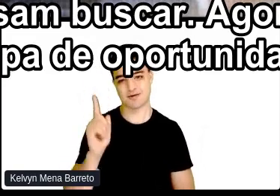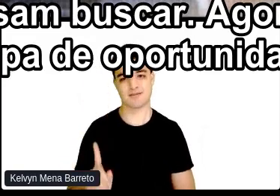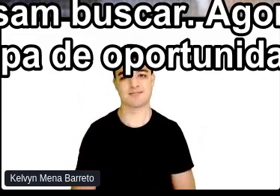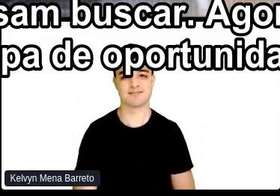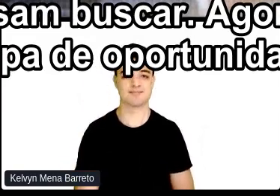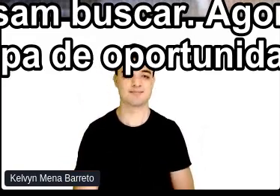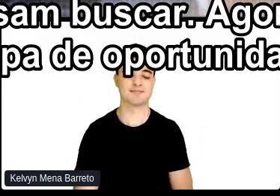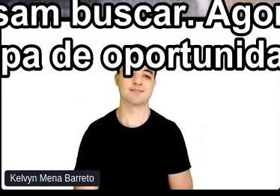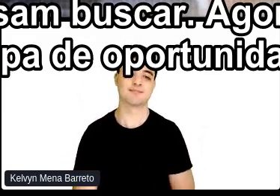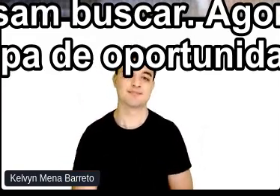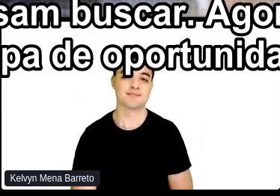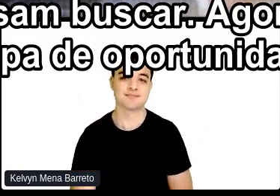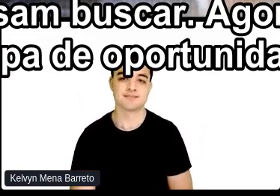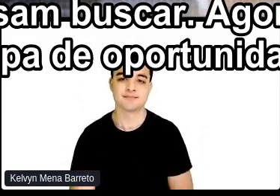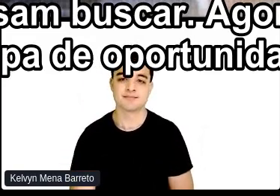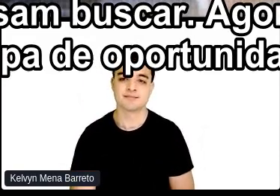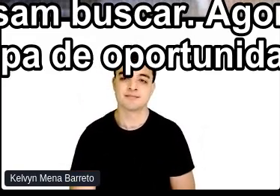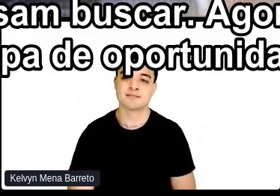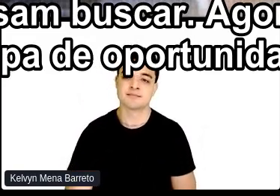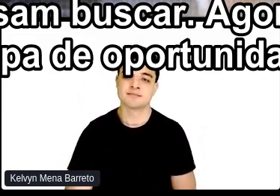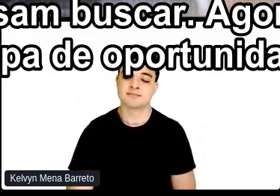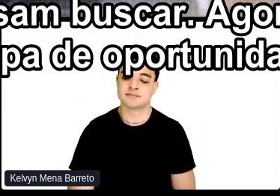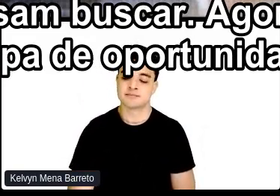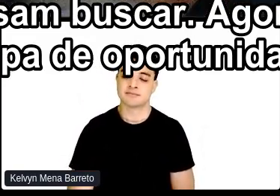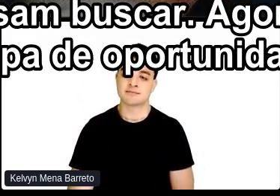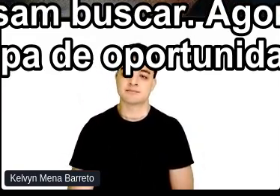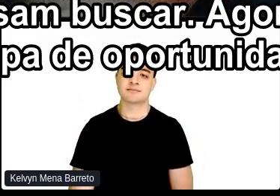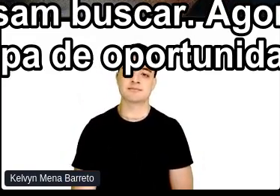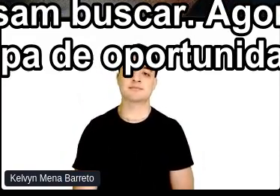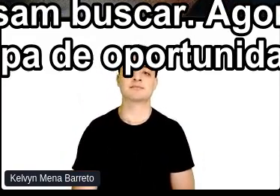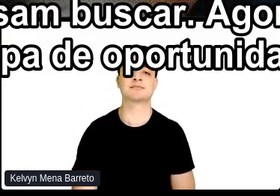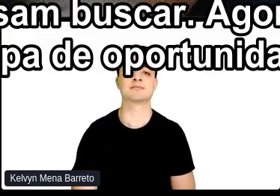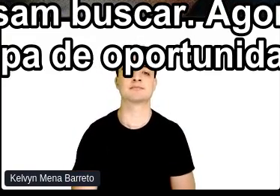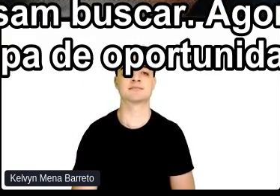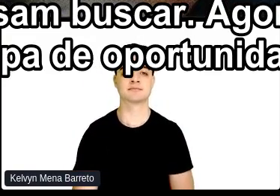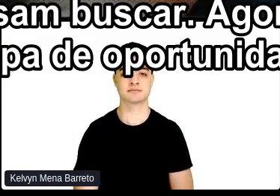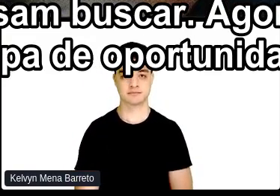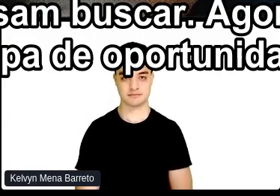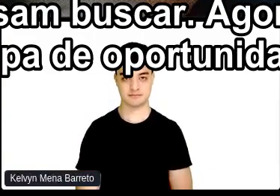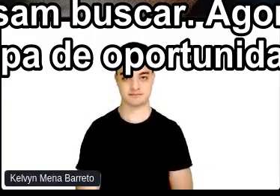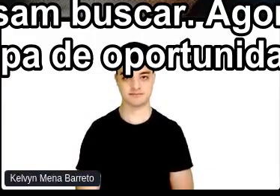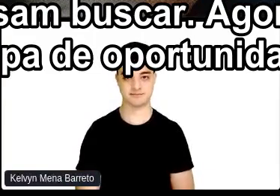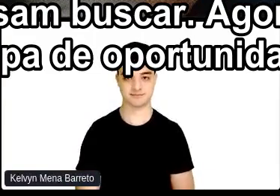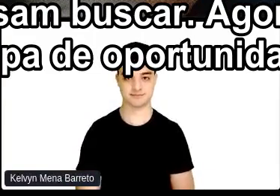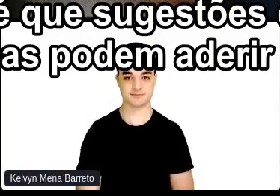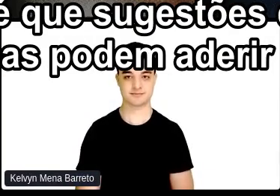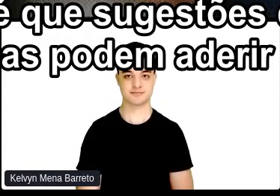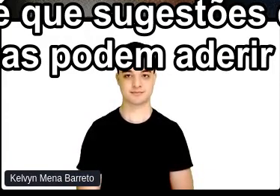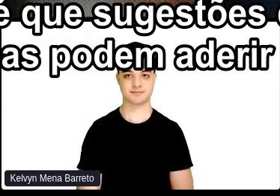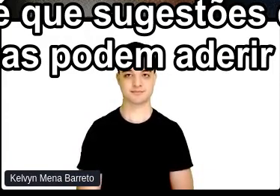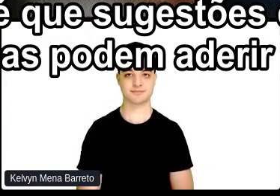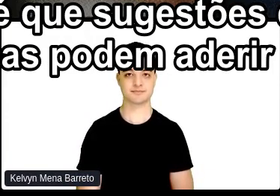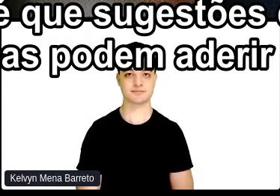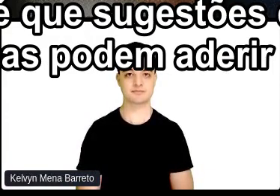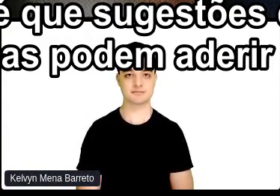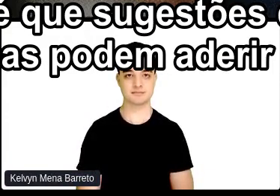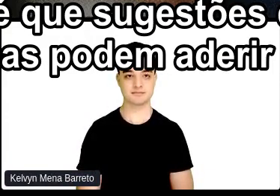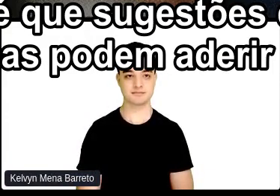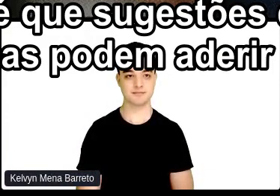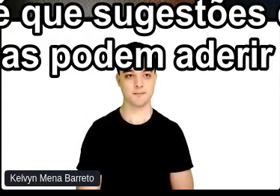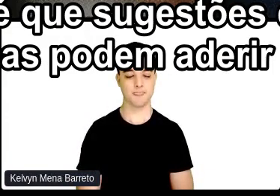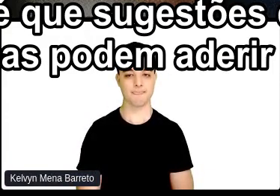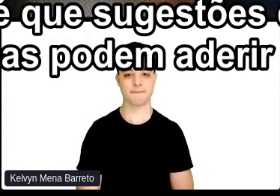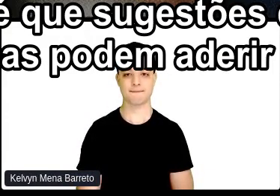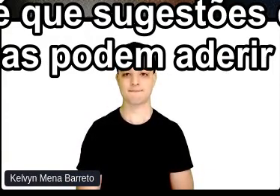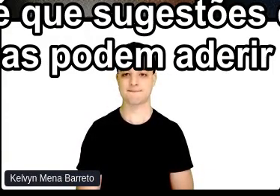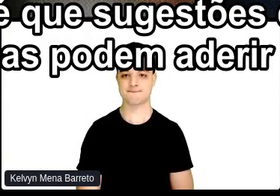um aparelho antigo. Tem também a questão da interface, então sempre pensar no tamanho da fonte, na área de toque,